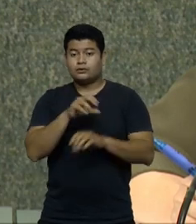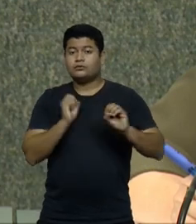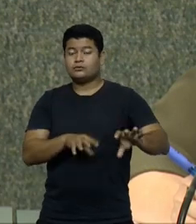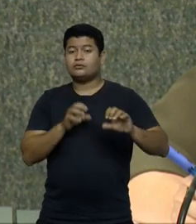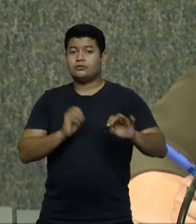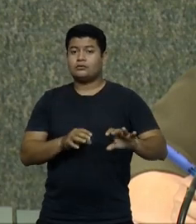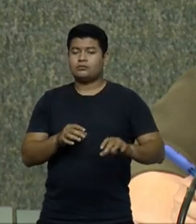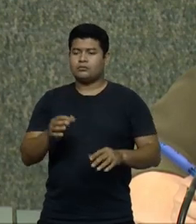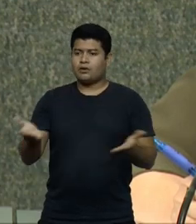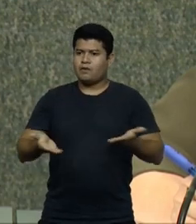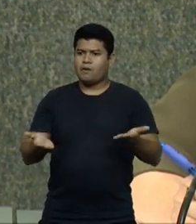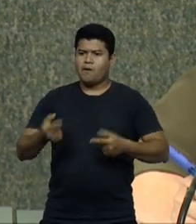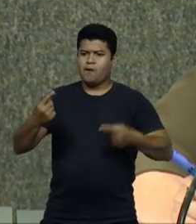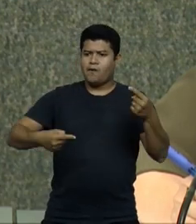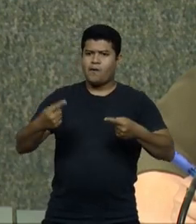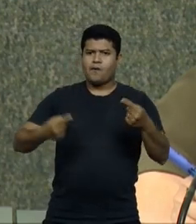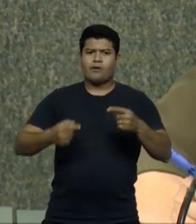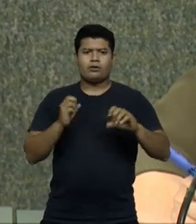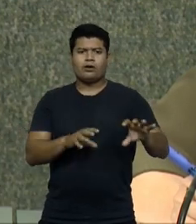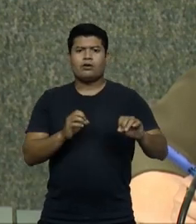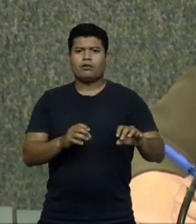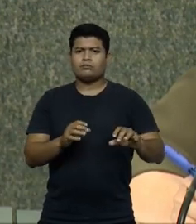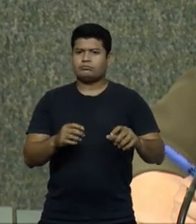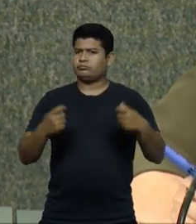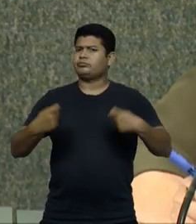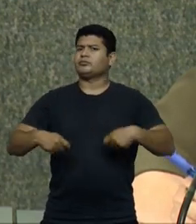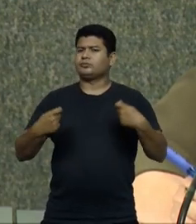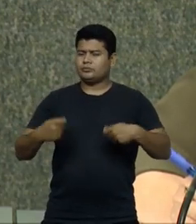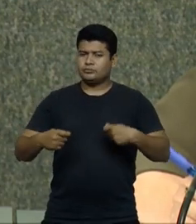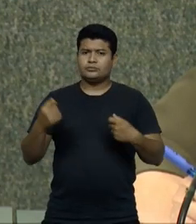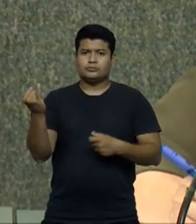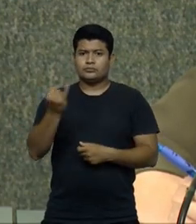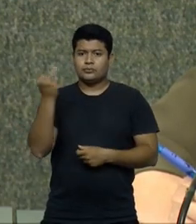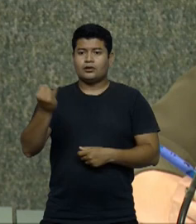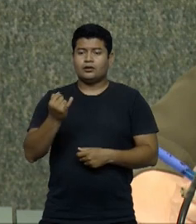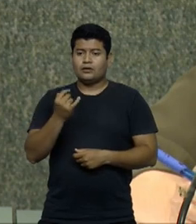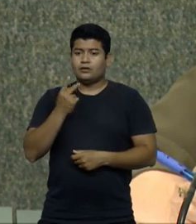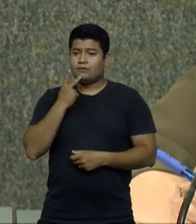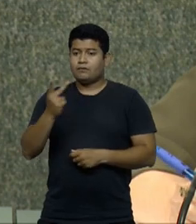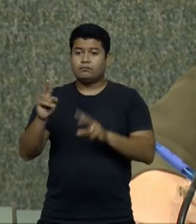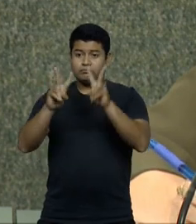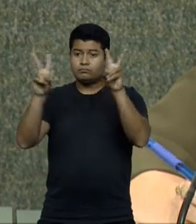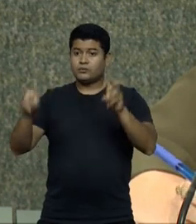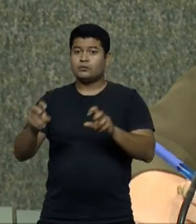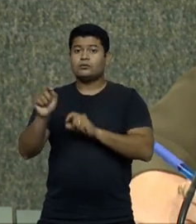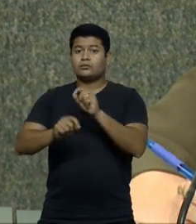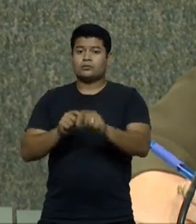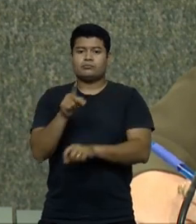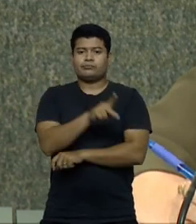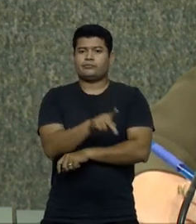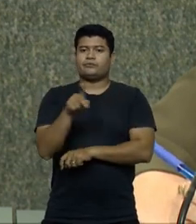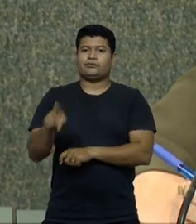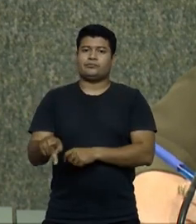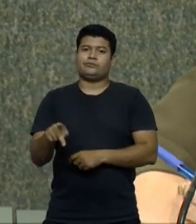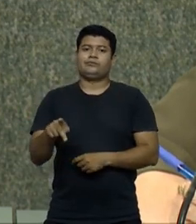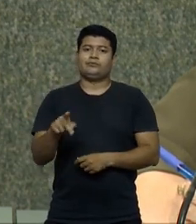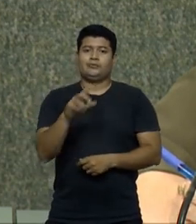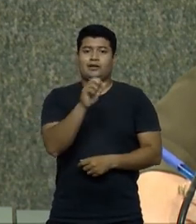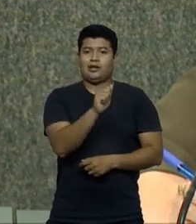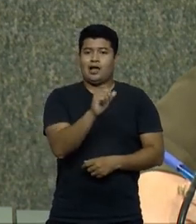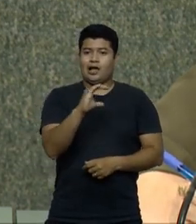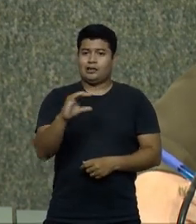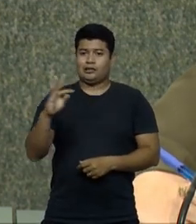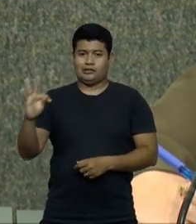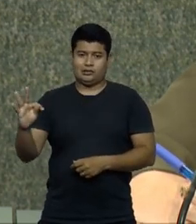ter bater o magistério e sem debater obviamente também a situação dos nossos professores temporários né é